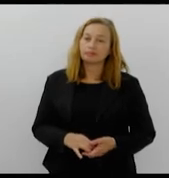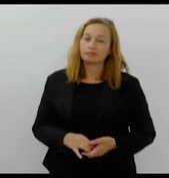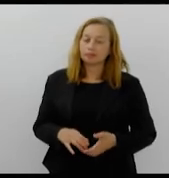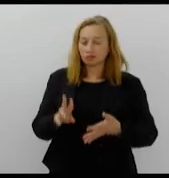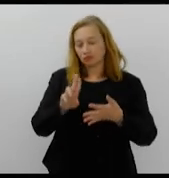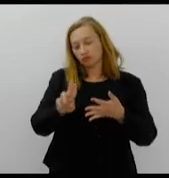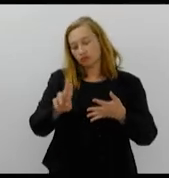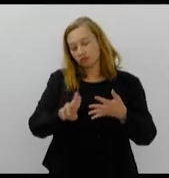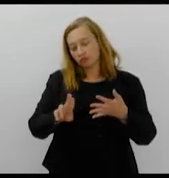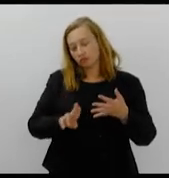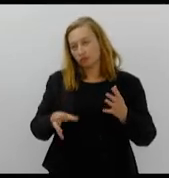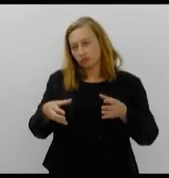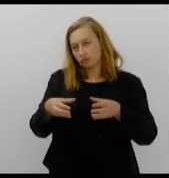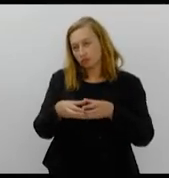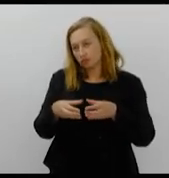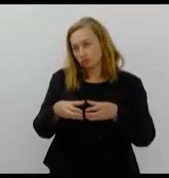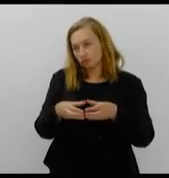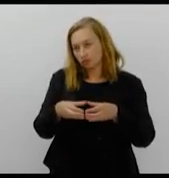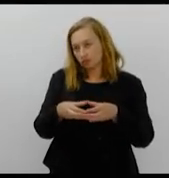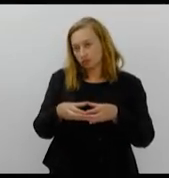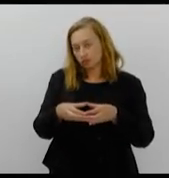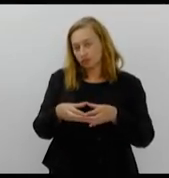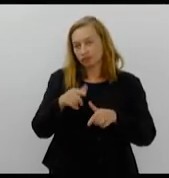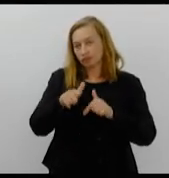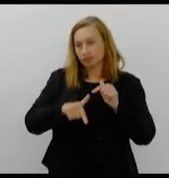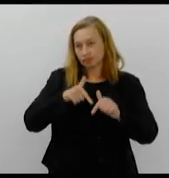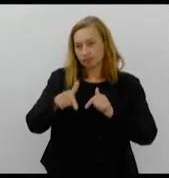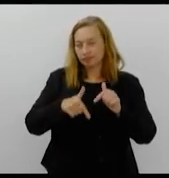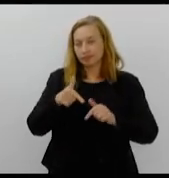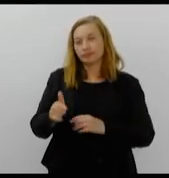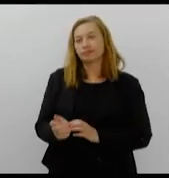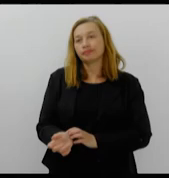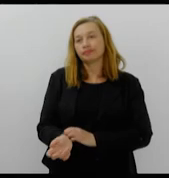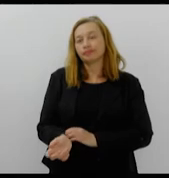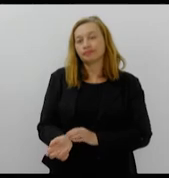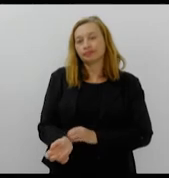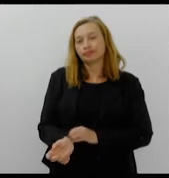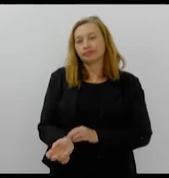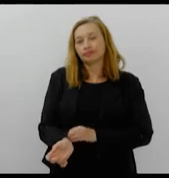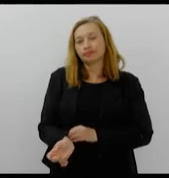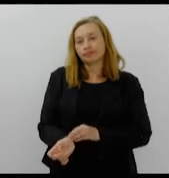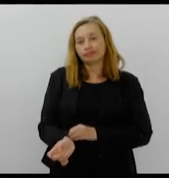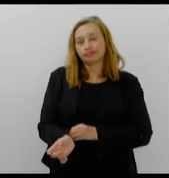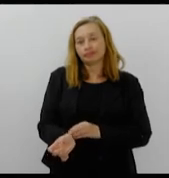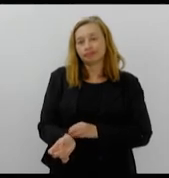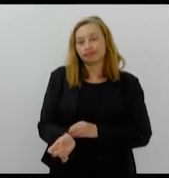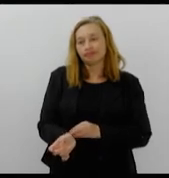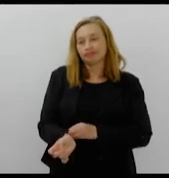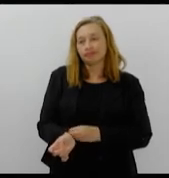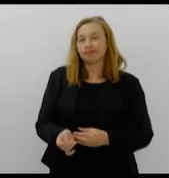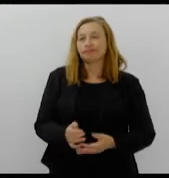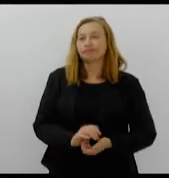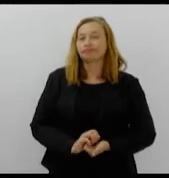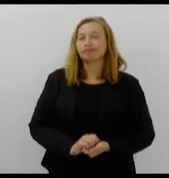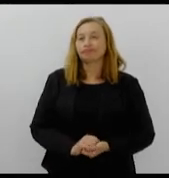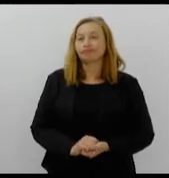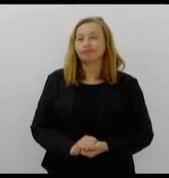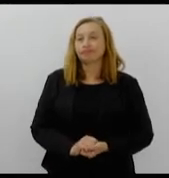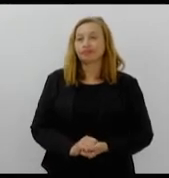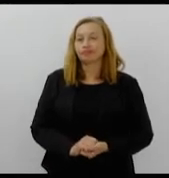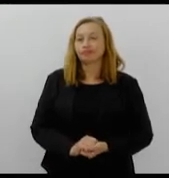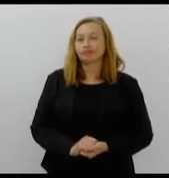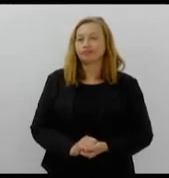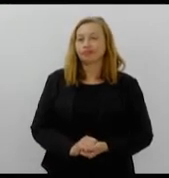nomeou um grupo de trabalho para tratar da